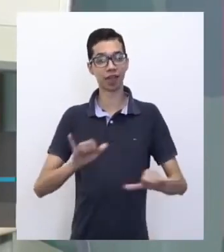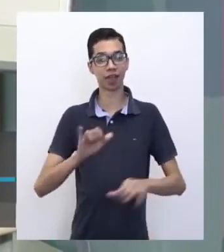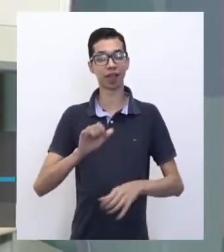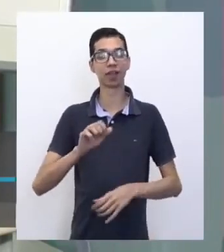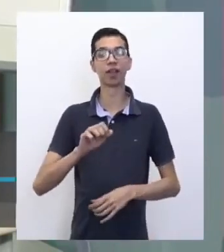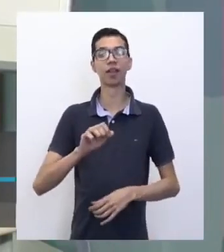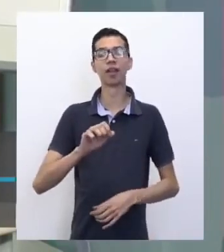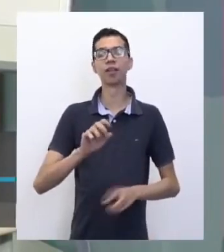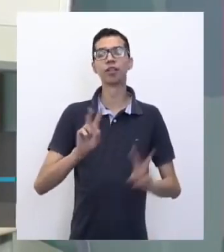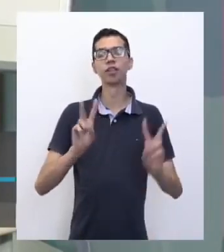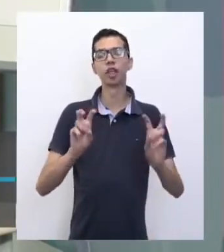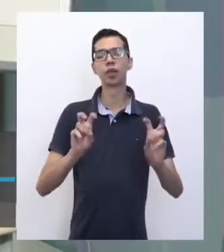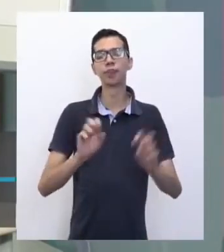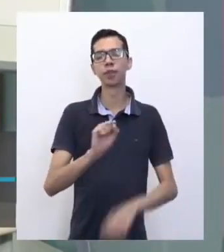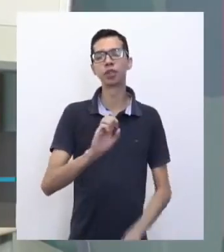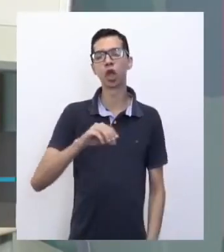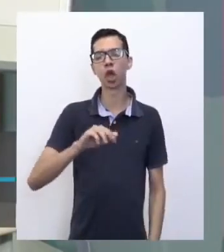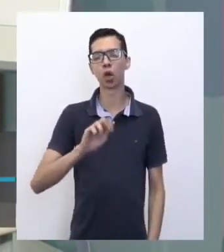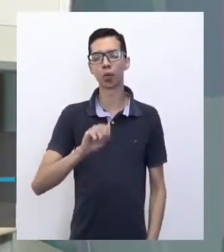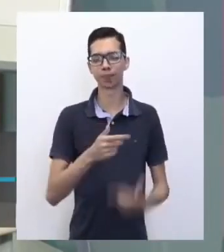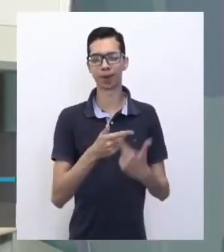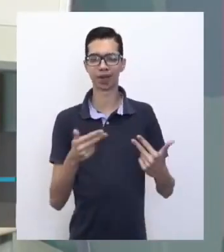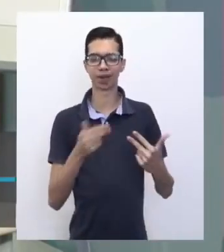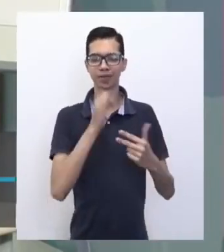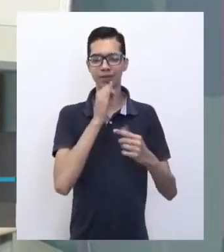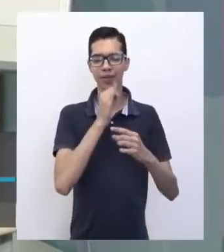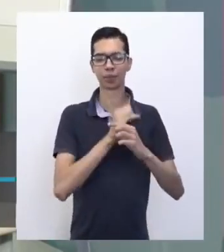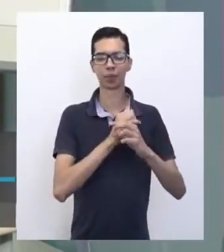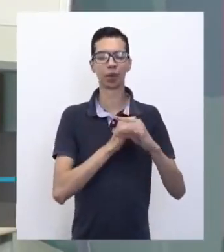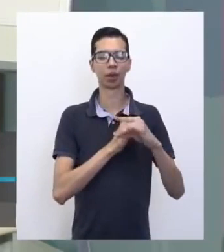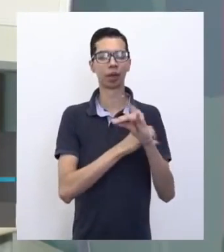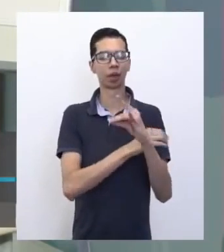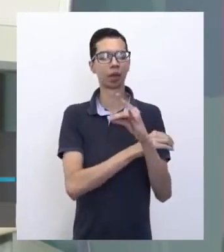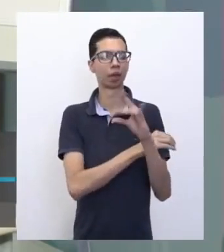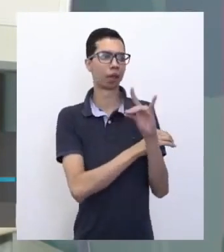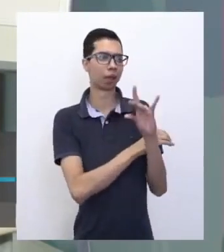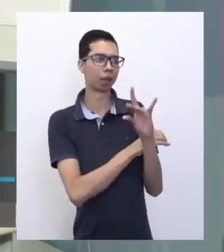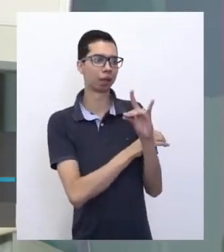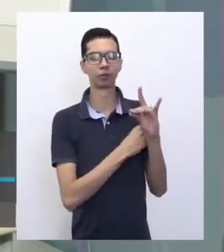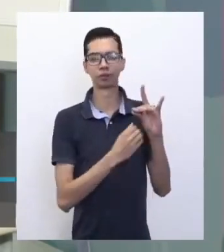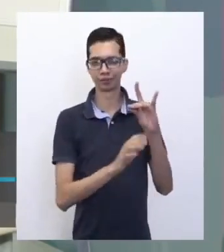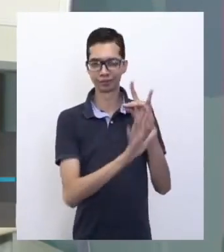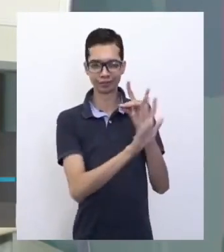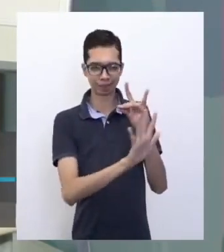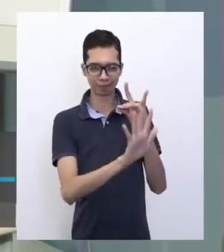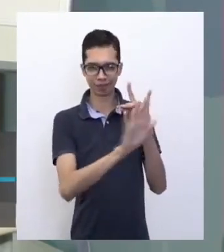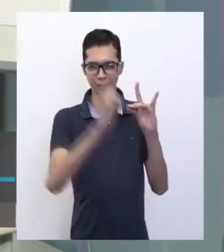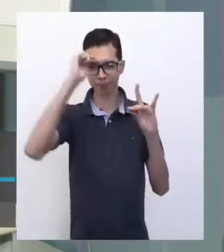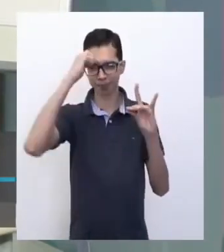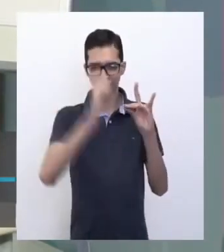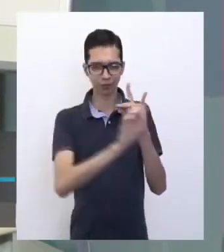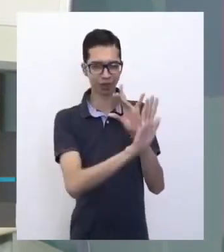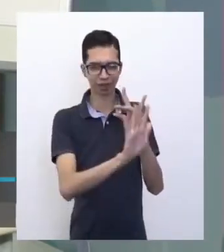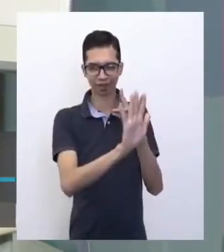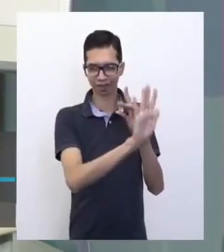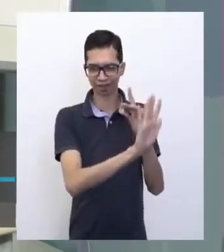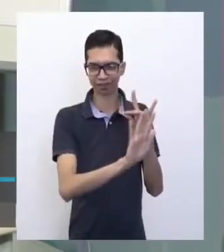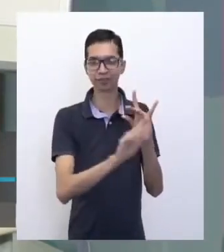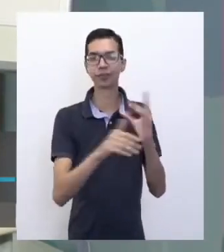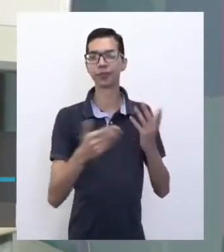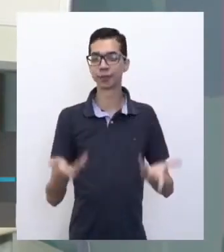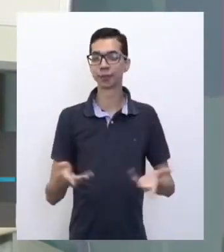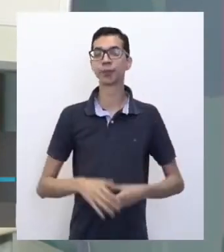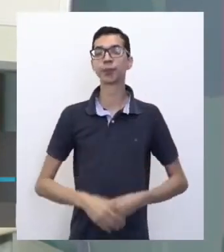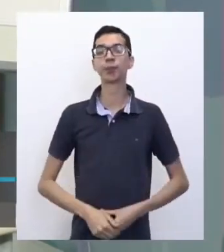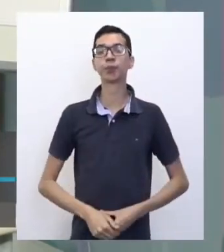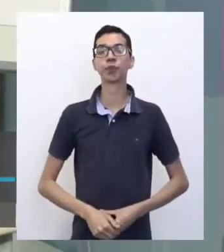de número 3, tá? Olha só. Então, ó, vários aqui, várias respostas. Ó. Richard, professora Cláudia,